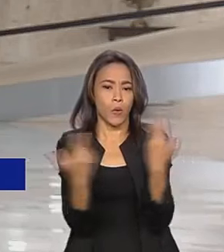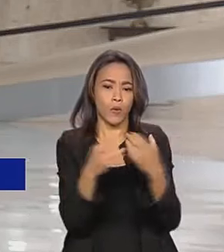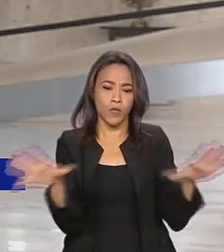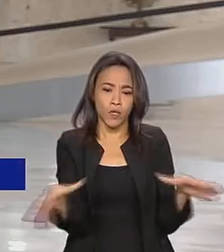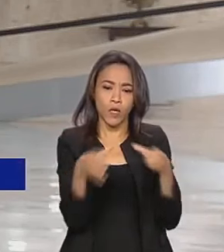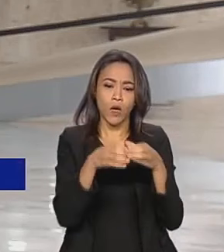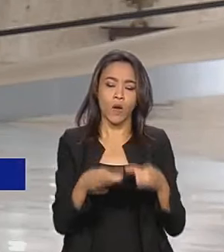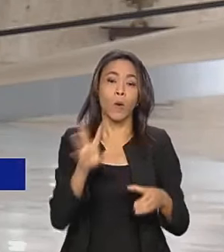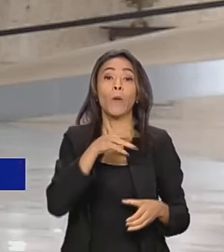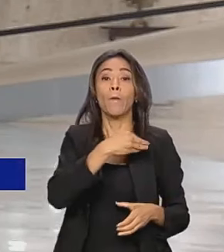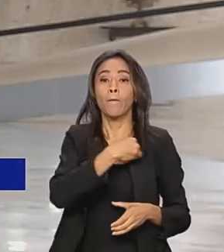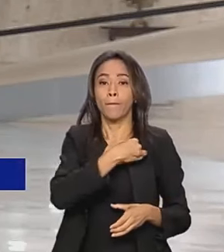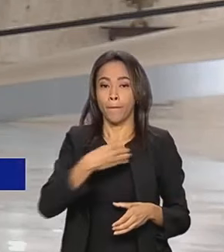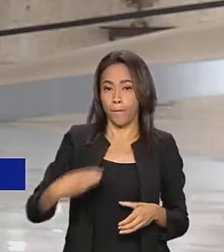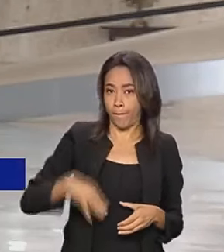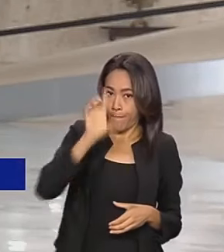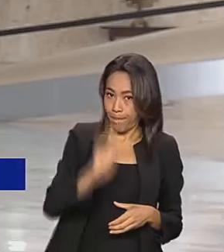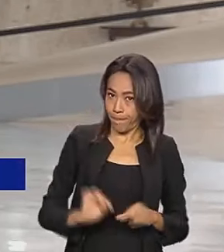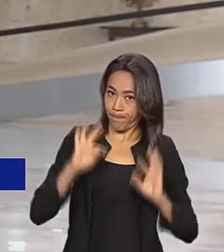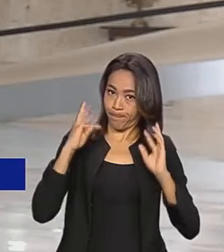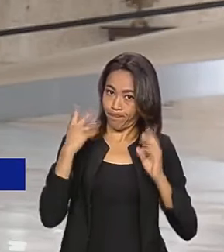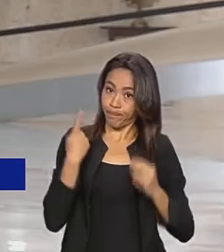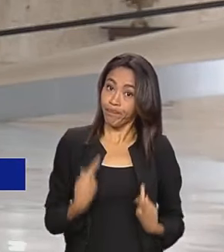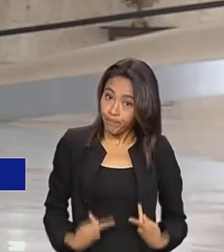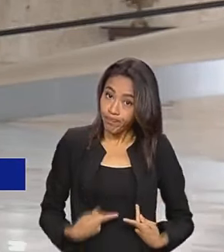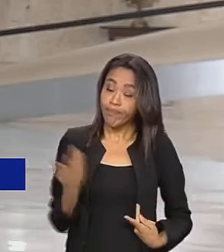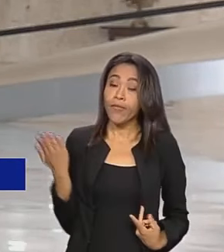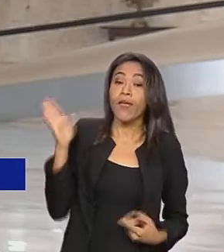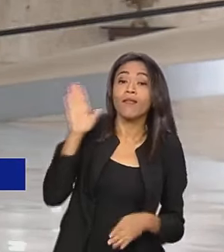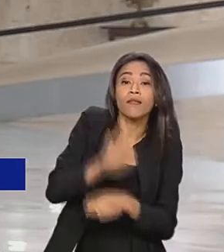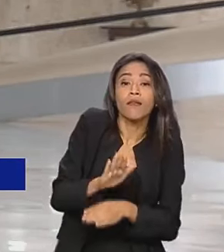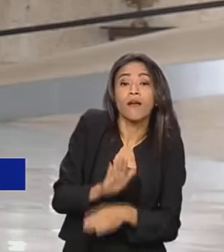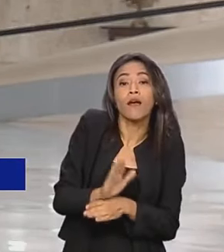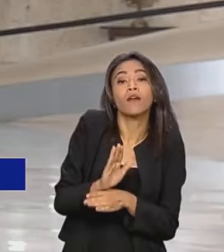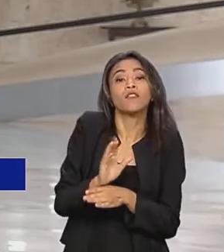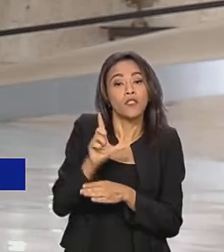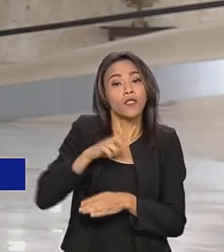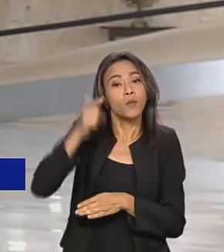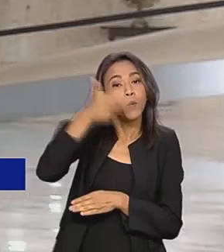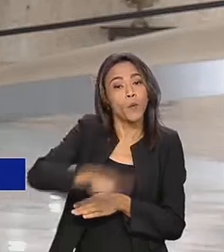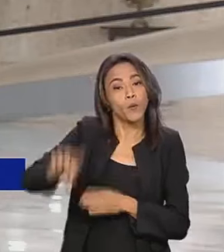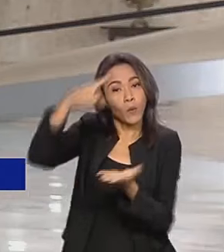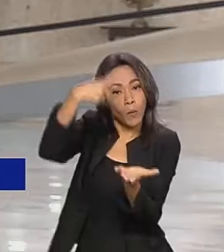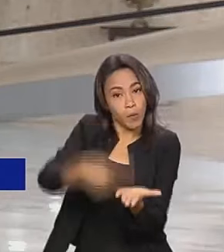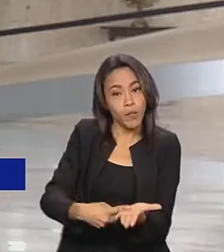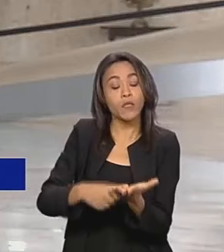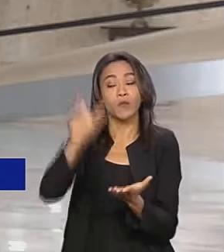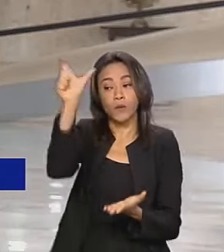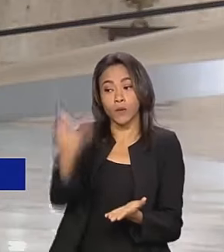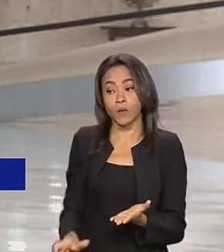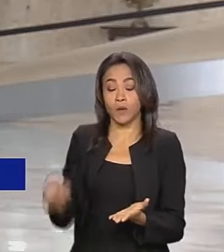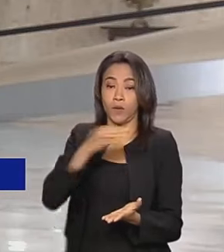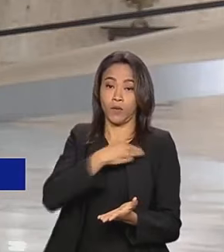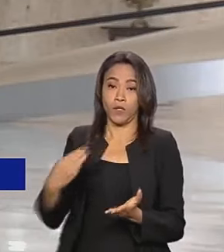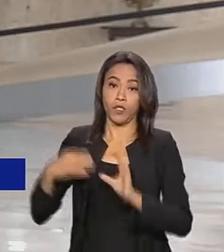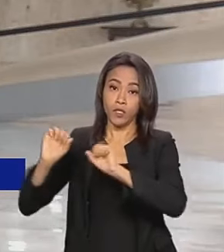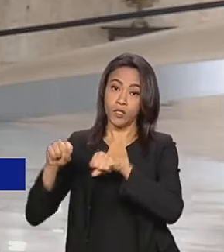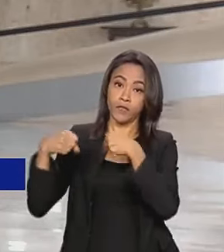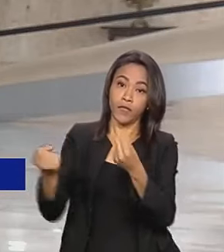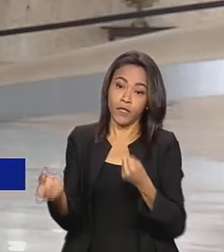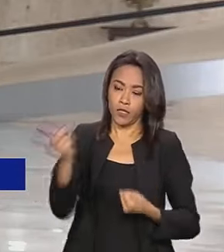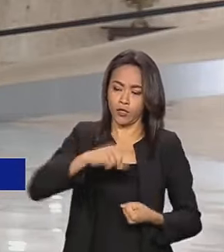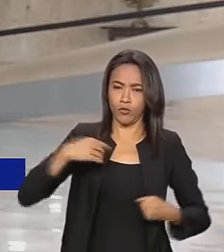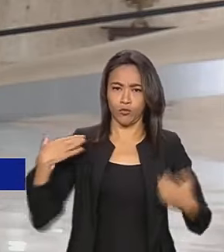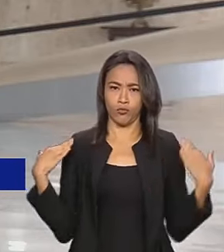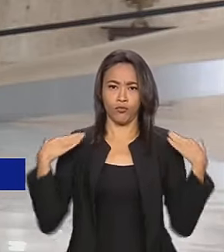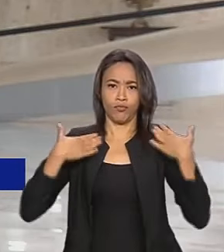Humanos Silvio Almeida a tarde ele tem uma reunião com o ministro da Defesa José múcio e os comandantes da Marinha